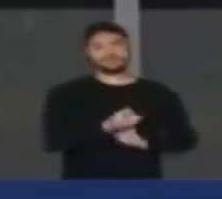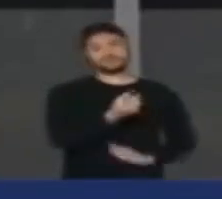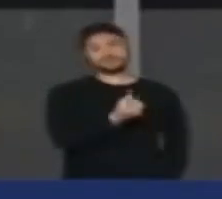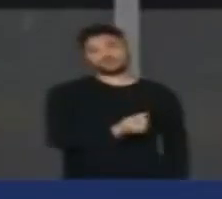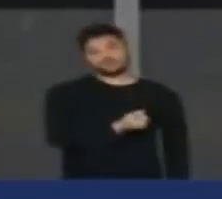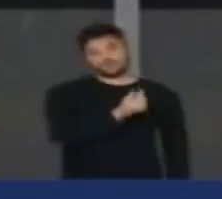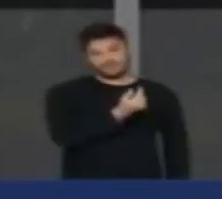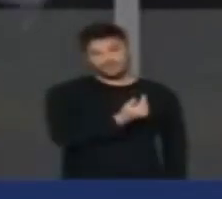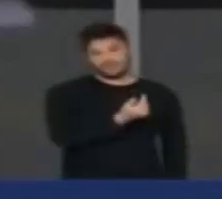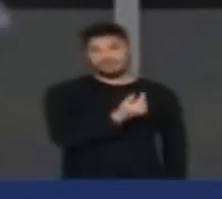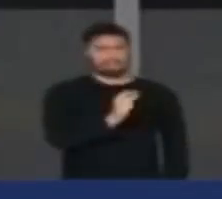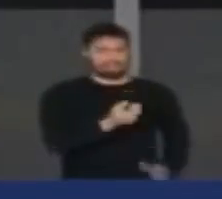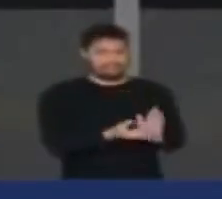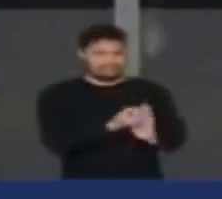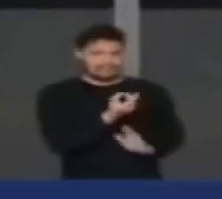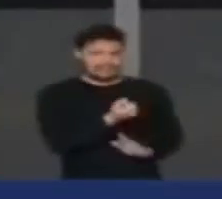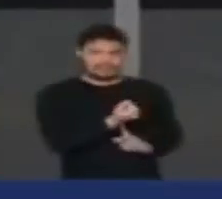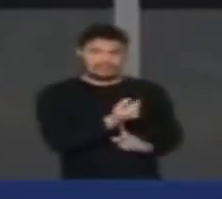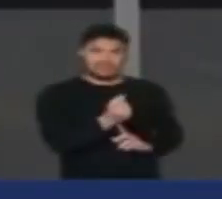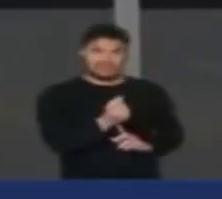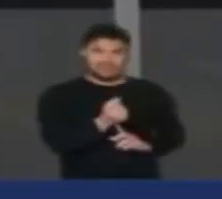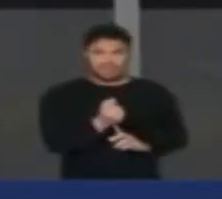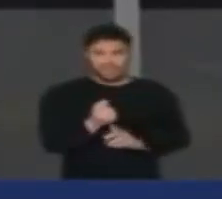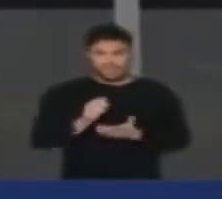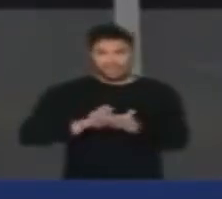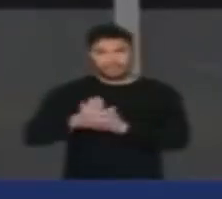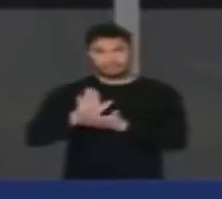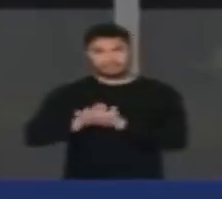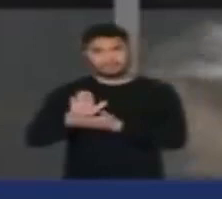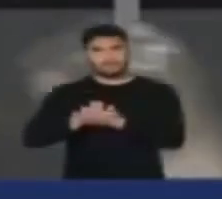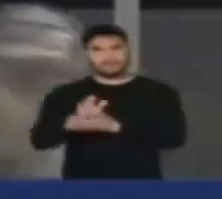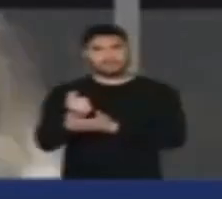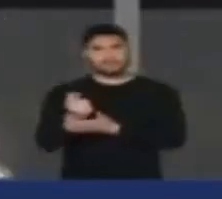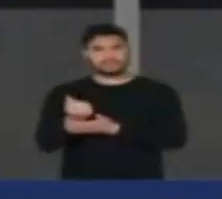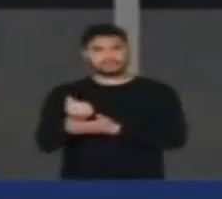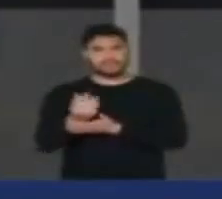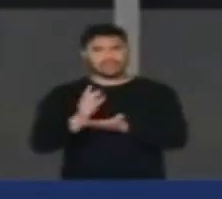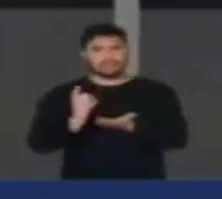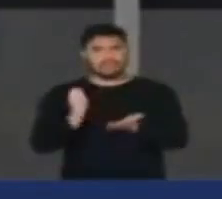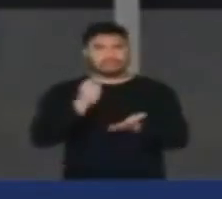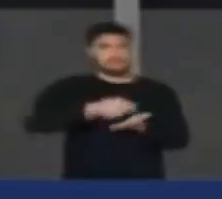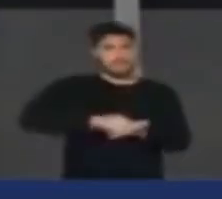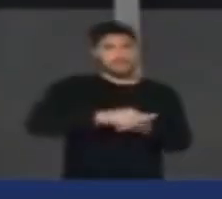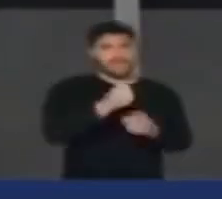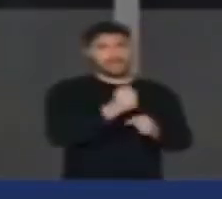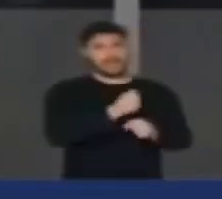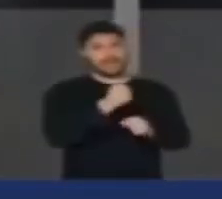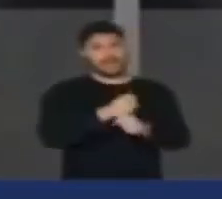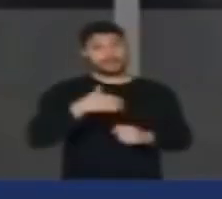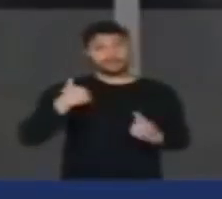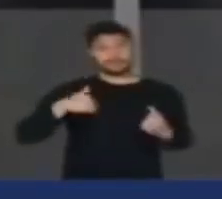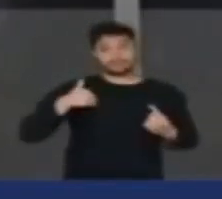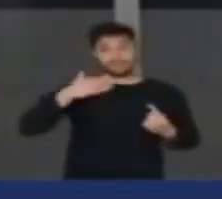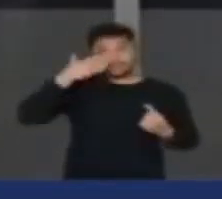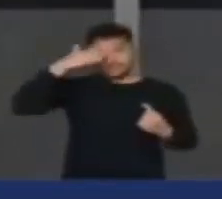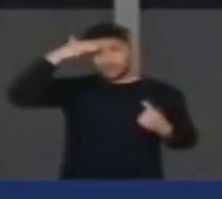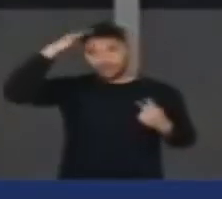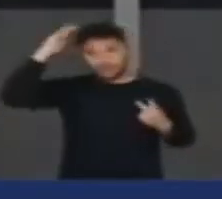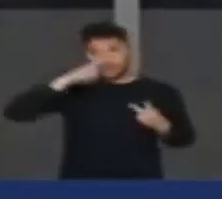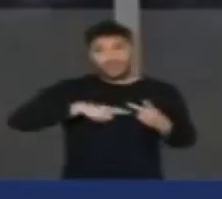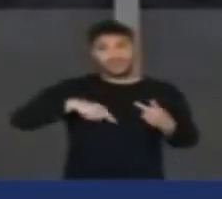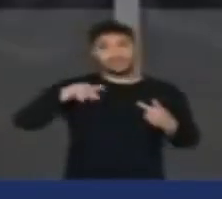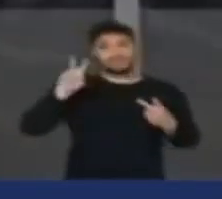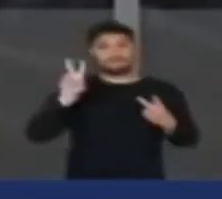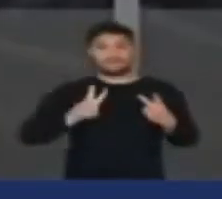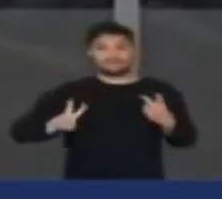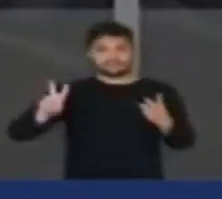é produzir dinheiro? É botar a maquininha para rodar, para financiar obra na Argentina, em Cuba e na Venezuela. Isso